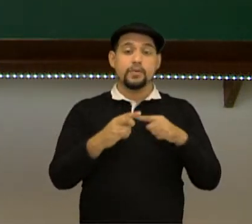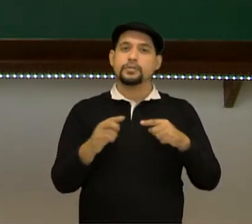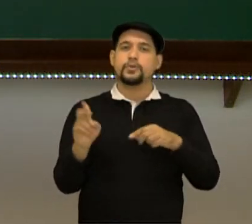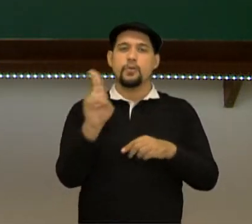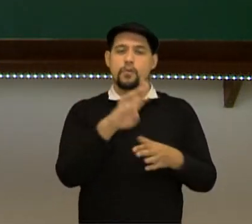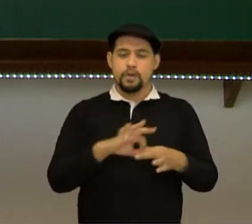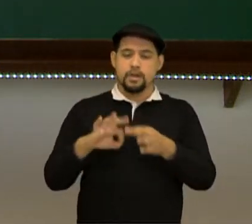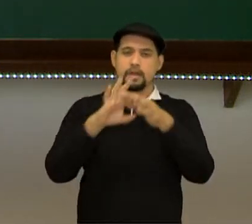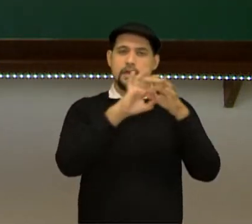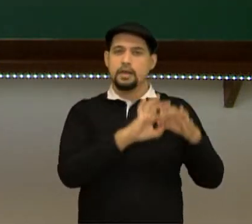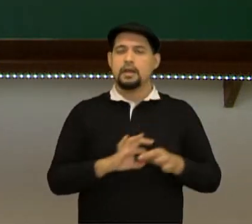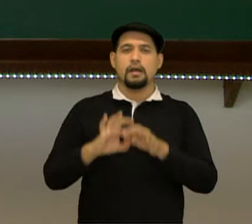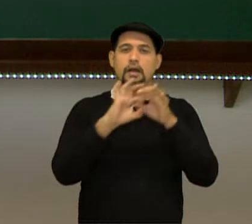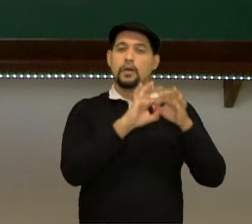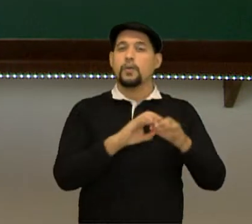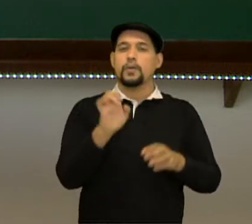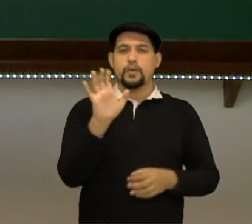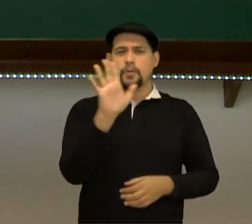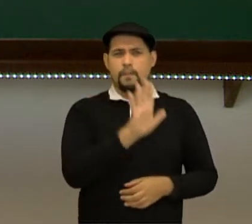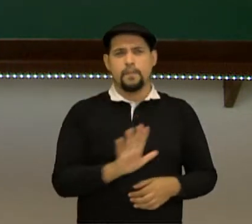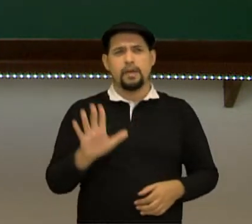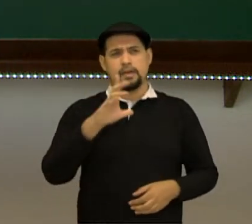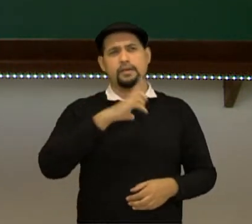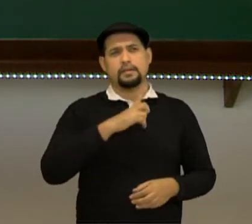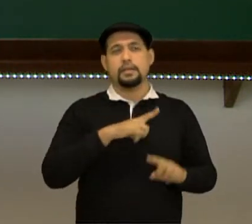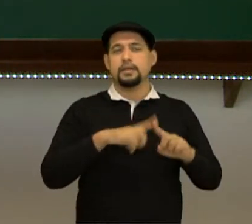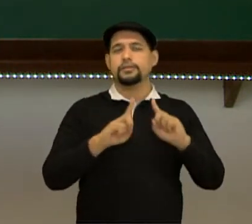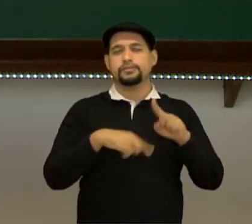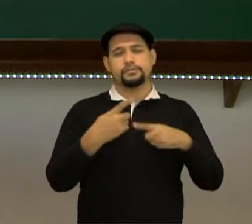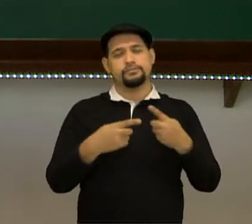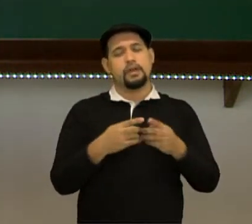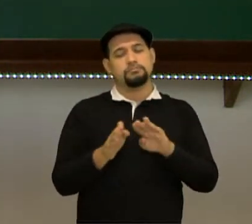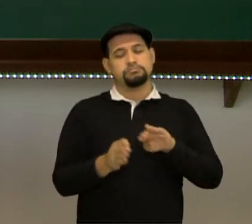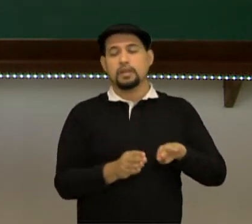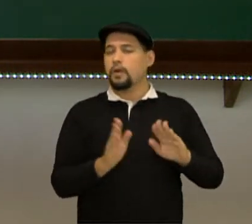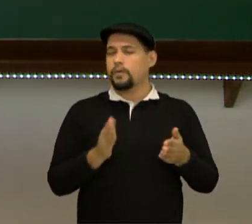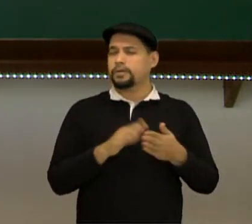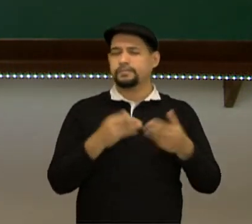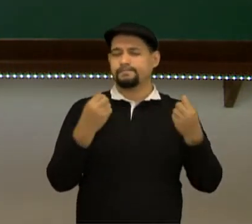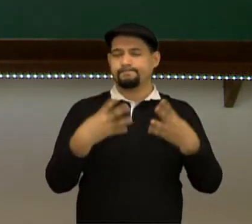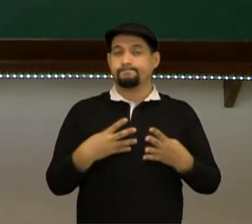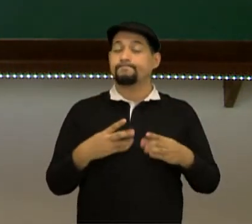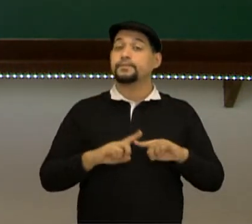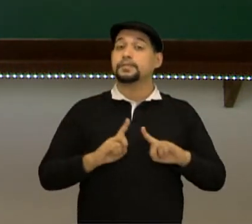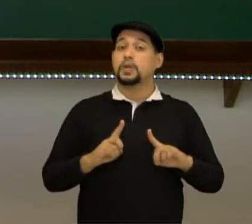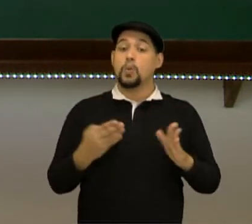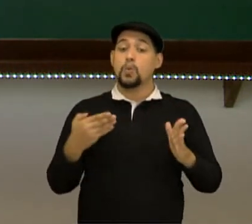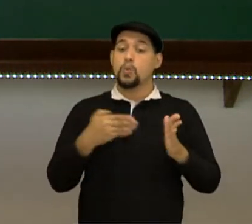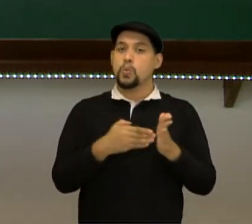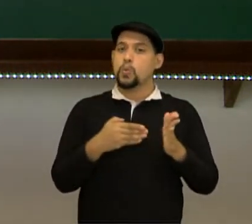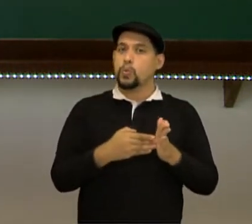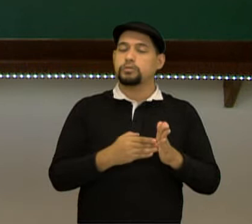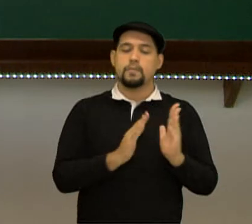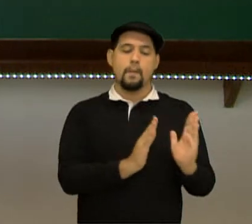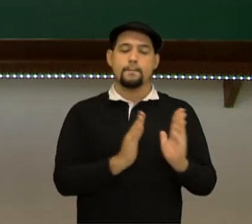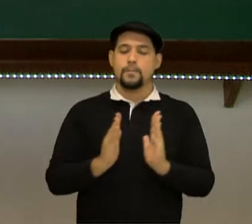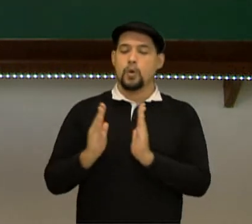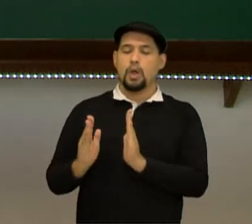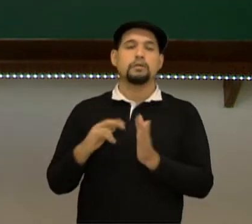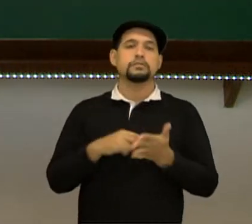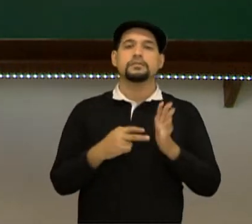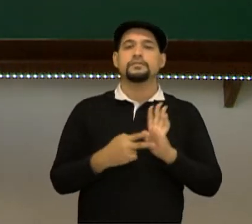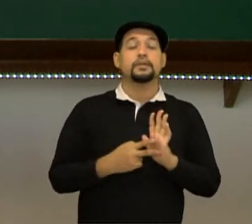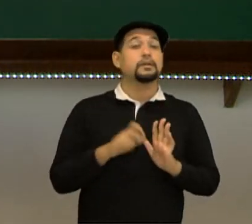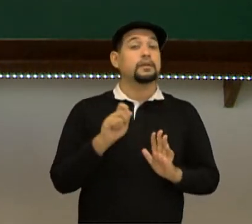outras derivações ainda intermediárias mas que vamos deixar de lado nesse momento e o último tipo de bloco o que